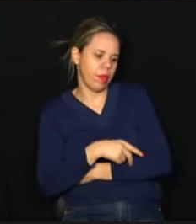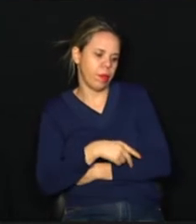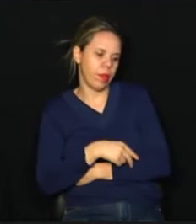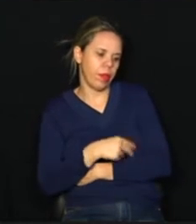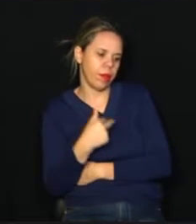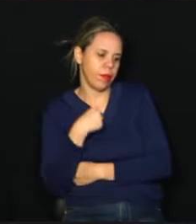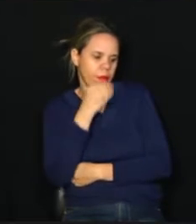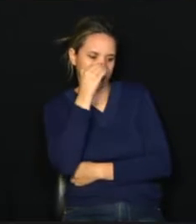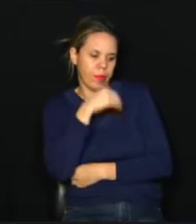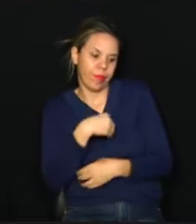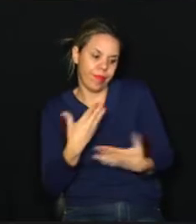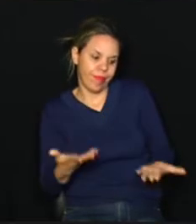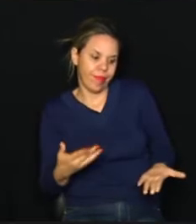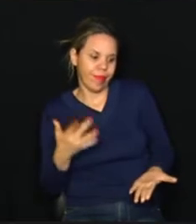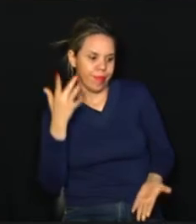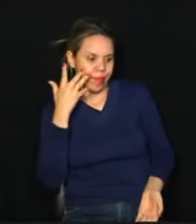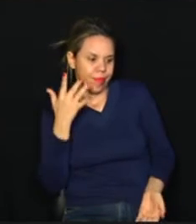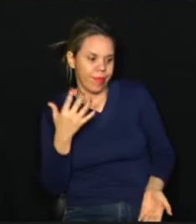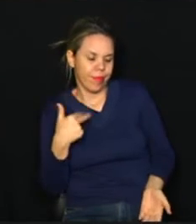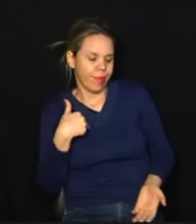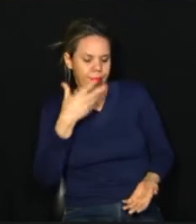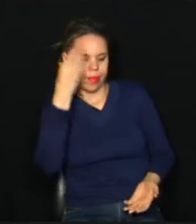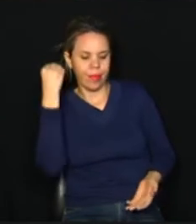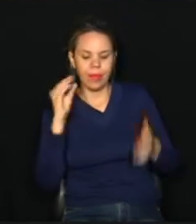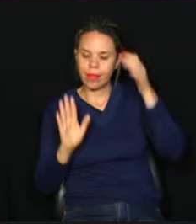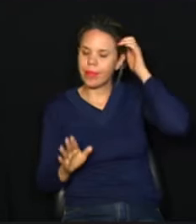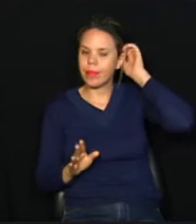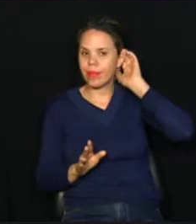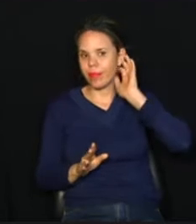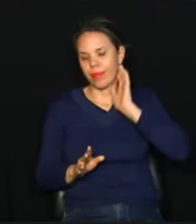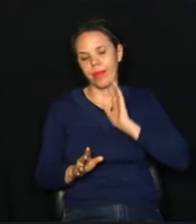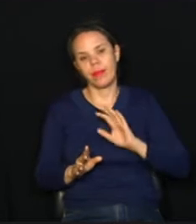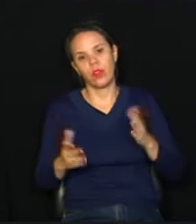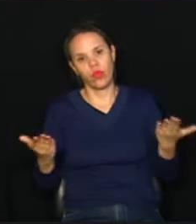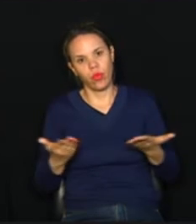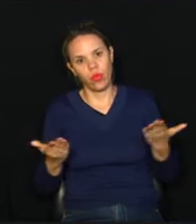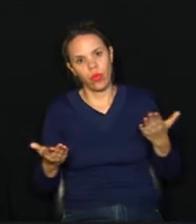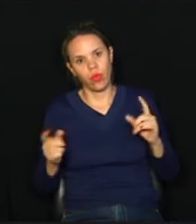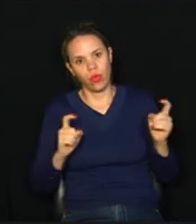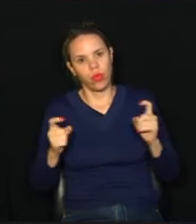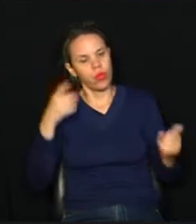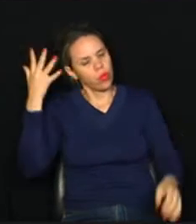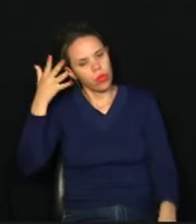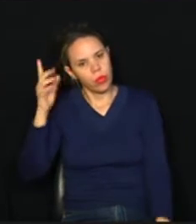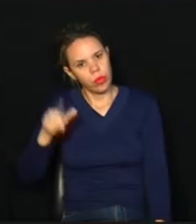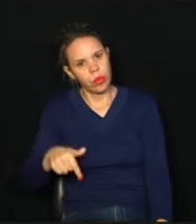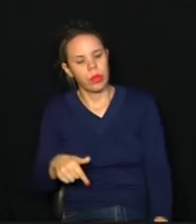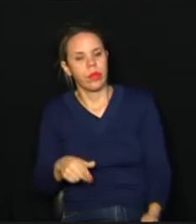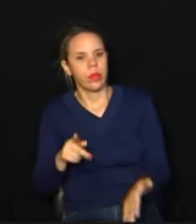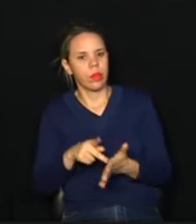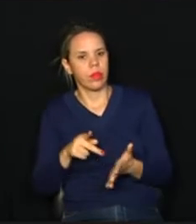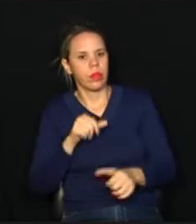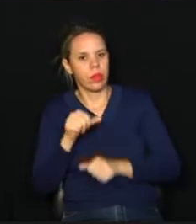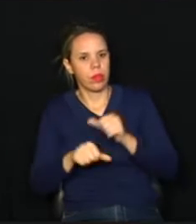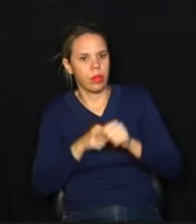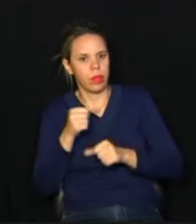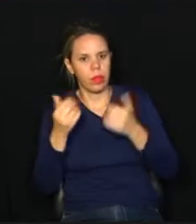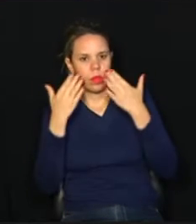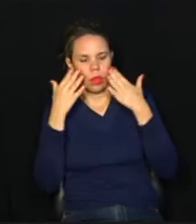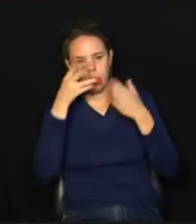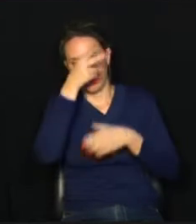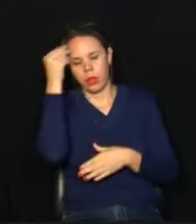inegável isso. Eu acho que o ato de hoje tem esse caráter mesmo de tornar mais